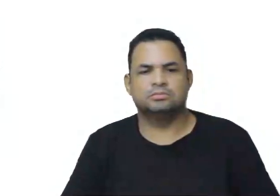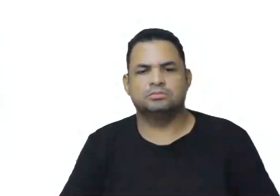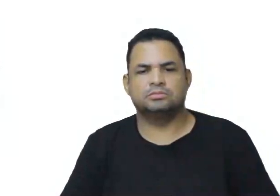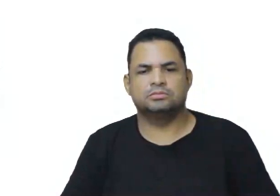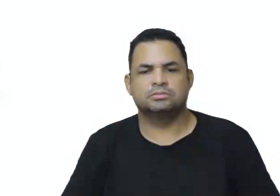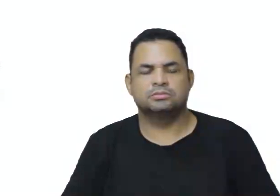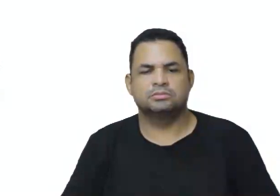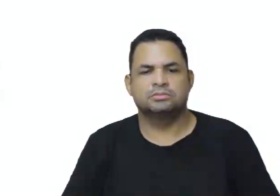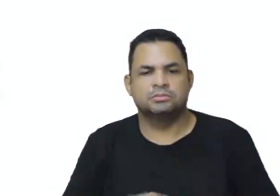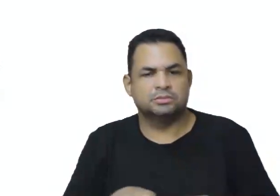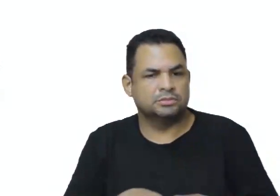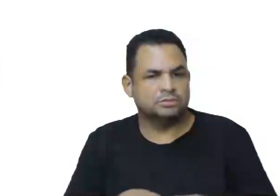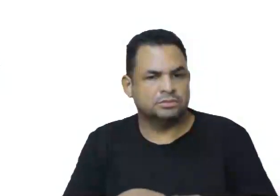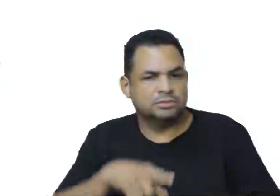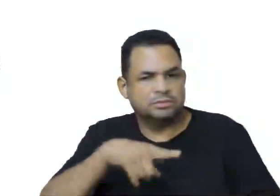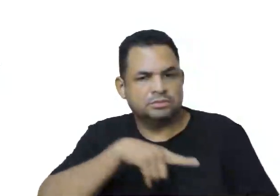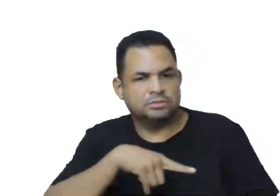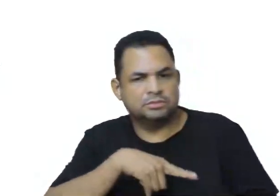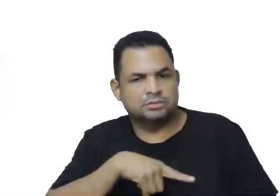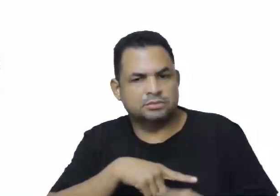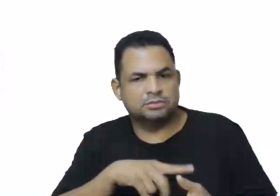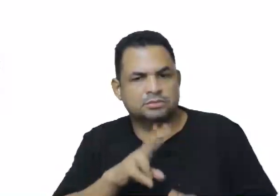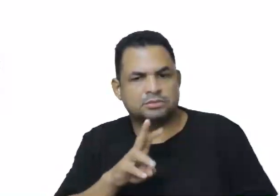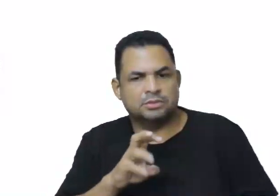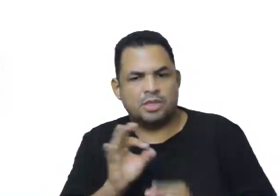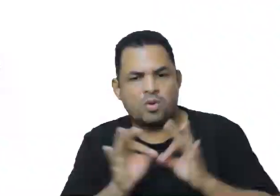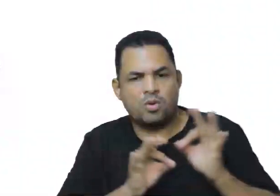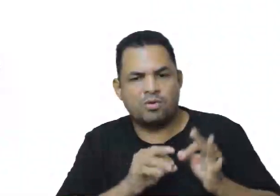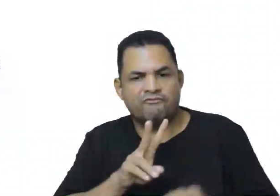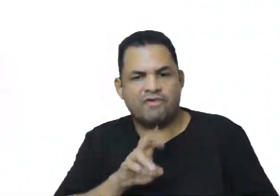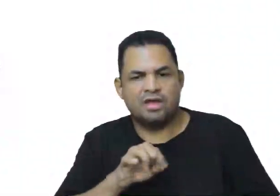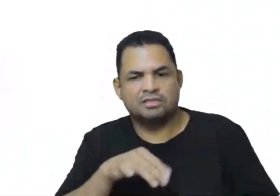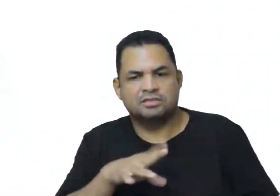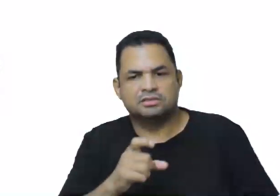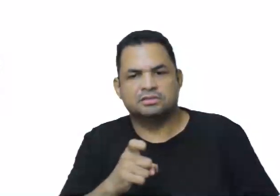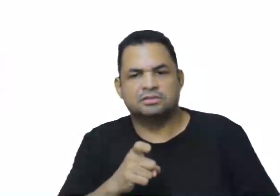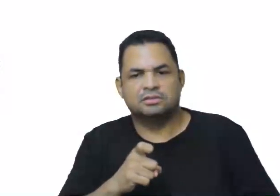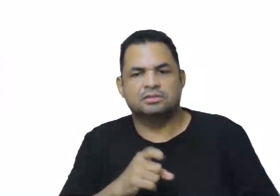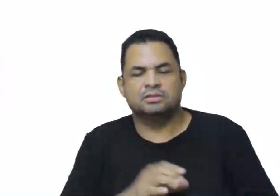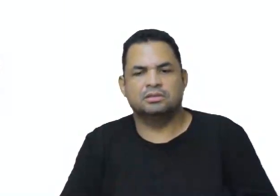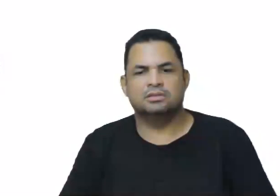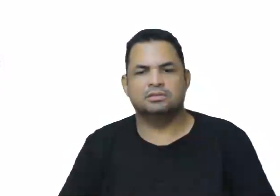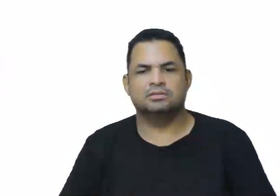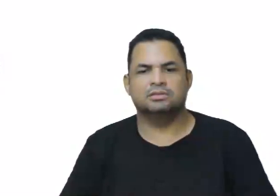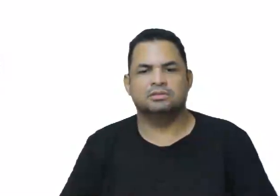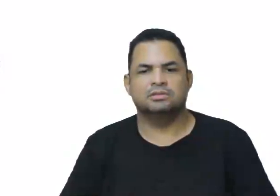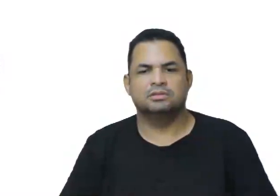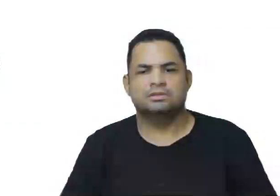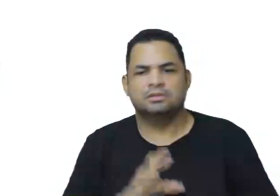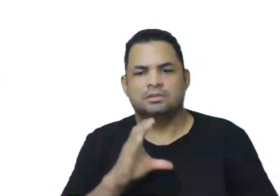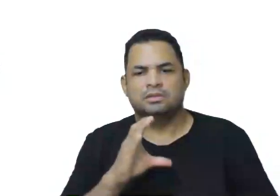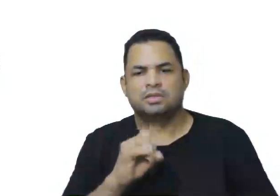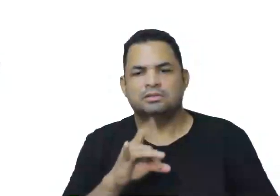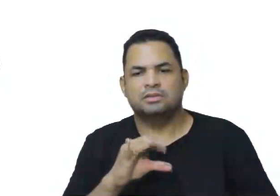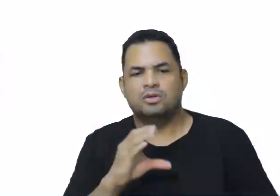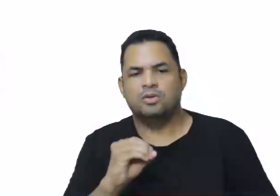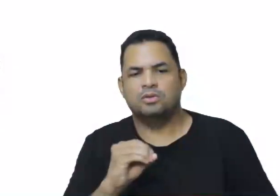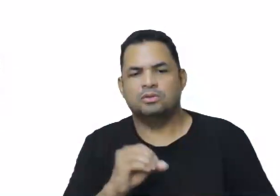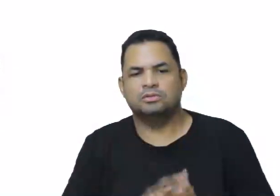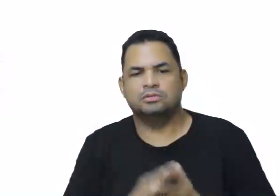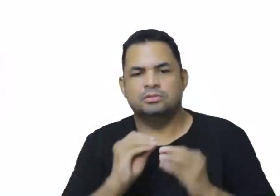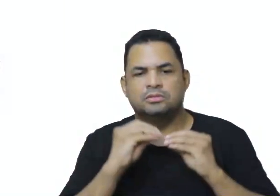Também tem a formação do que a gente chama de vernix, né? Vernix caseosa, que é uma